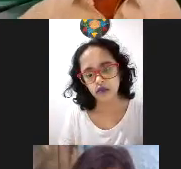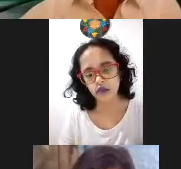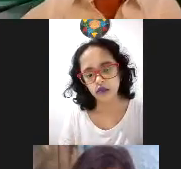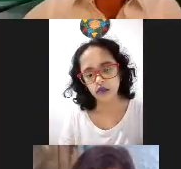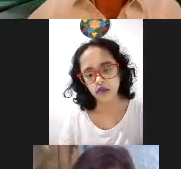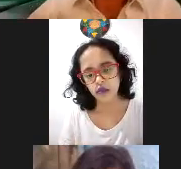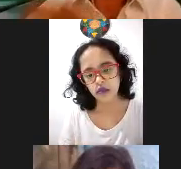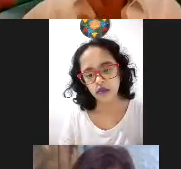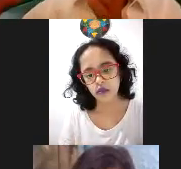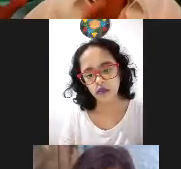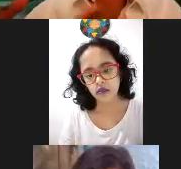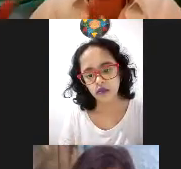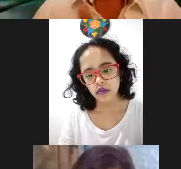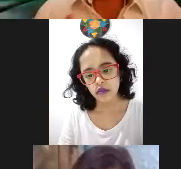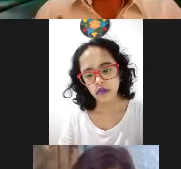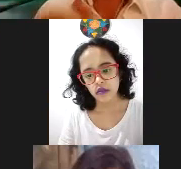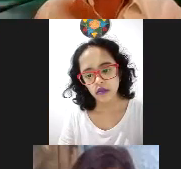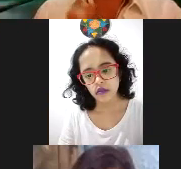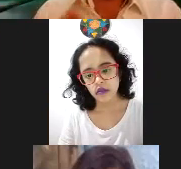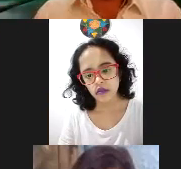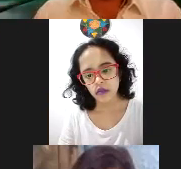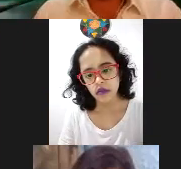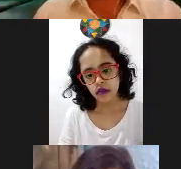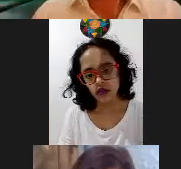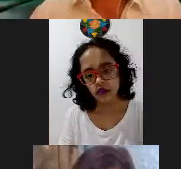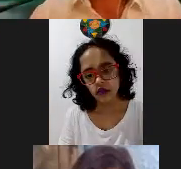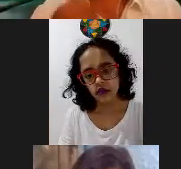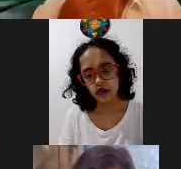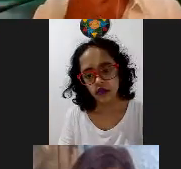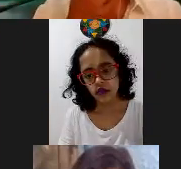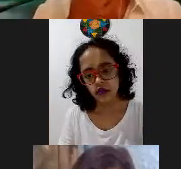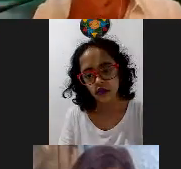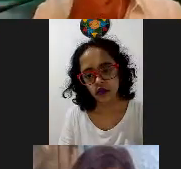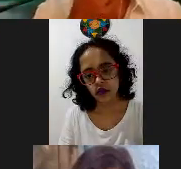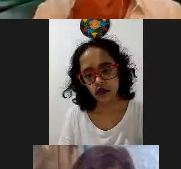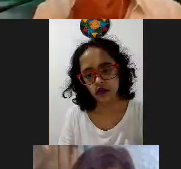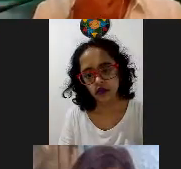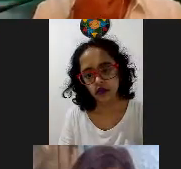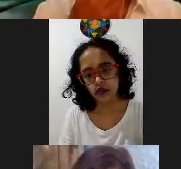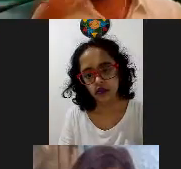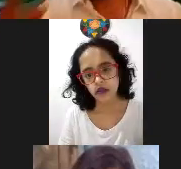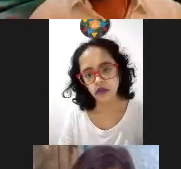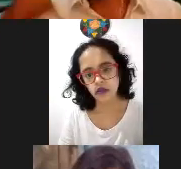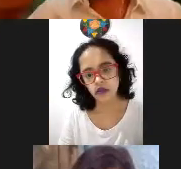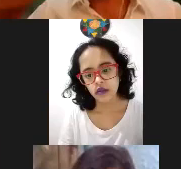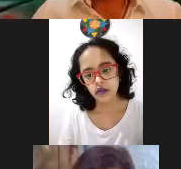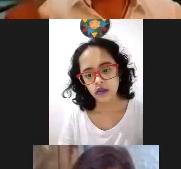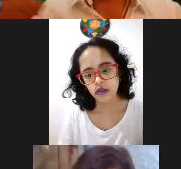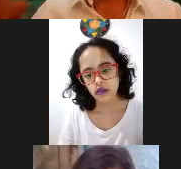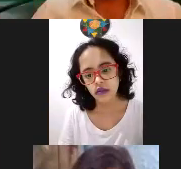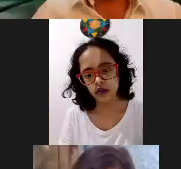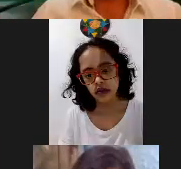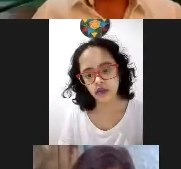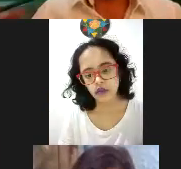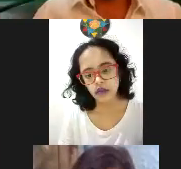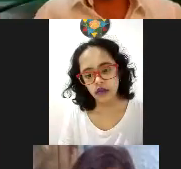II, que teve ali os seus 10 dias de internação também, nesse processo de